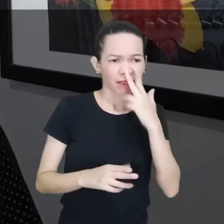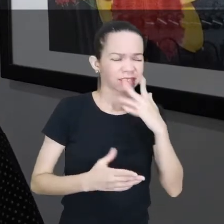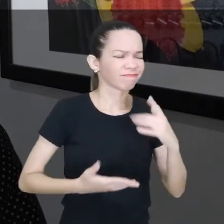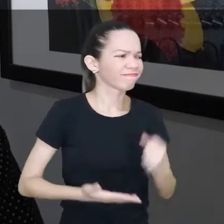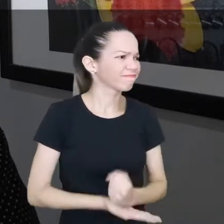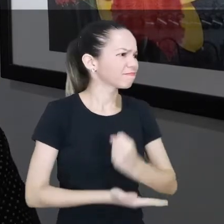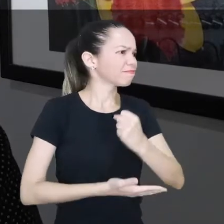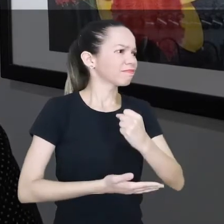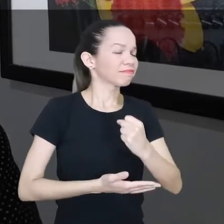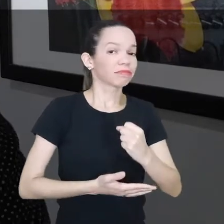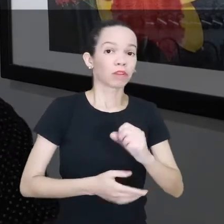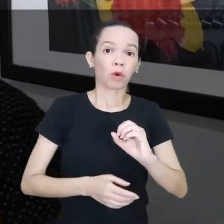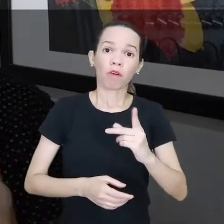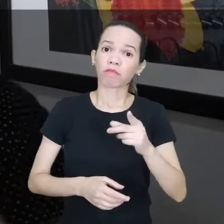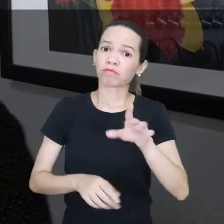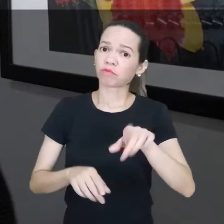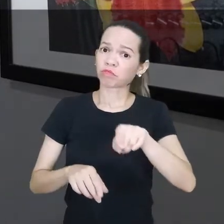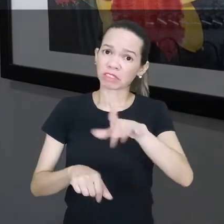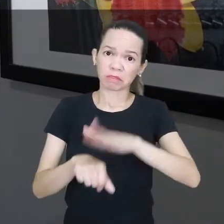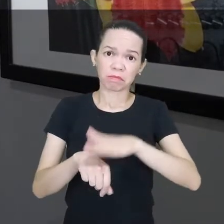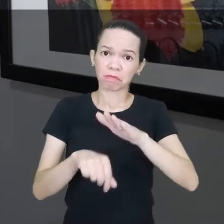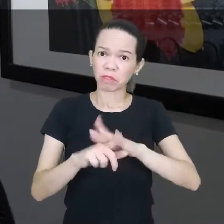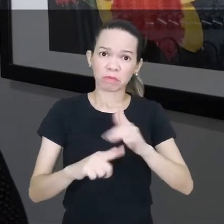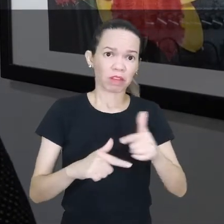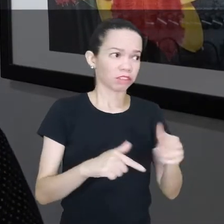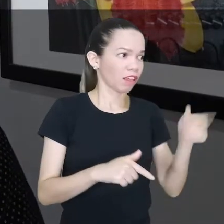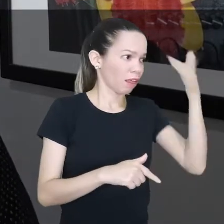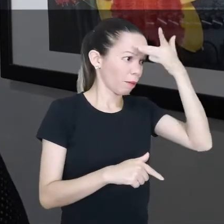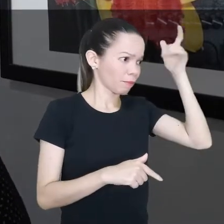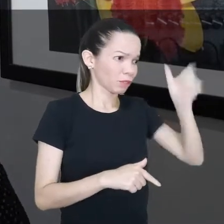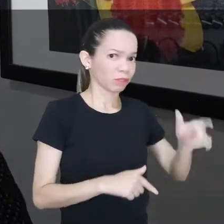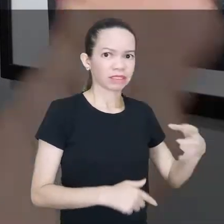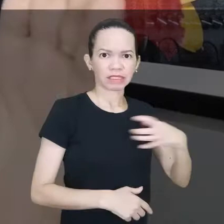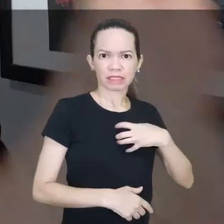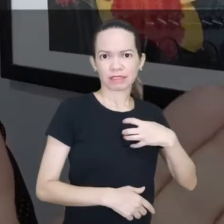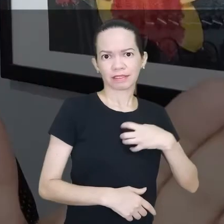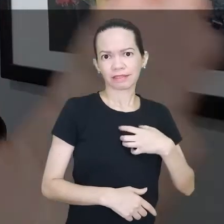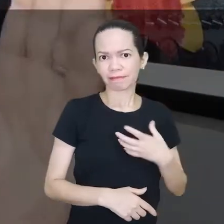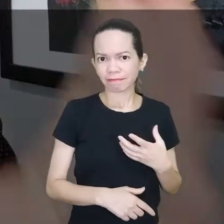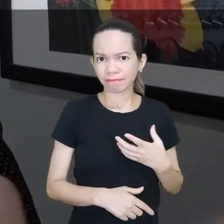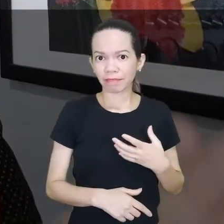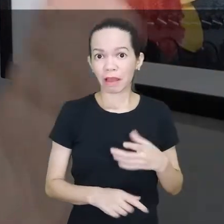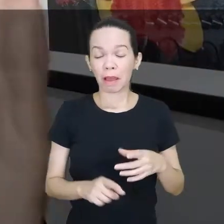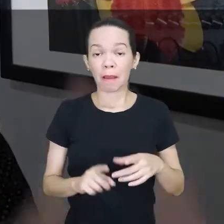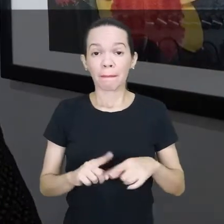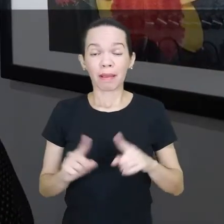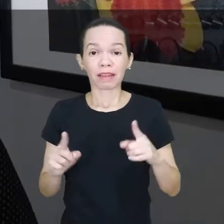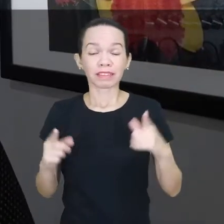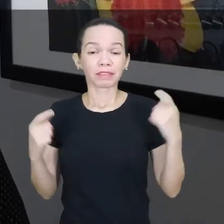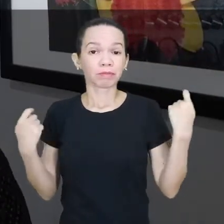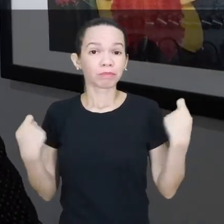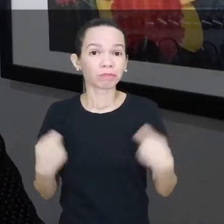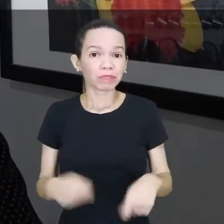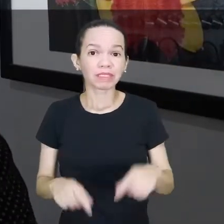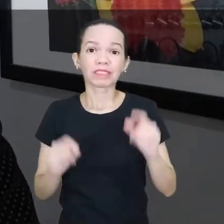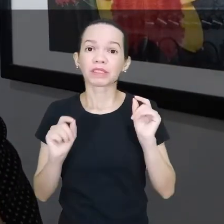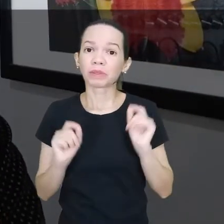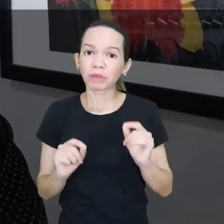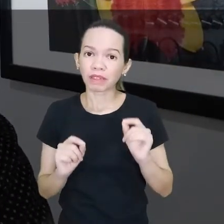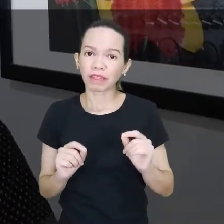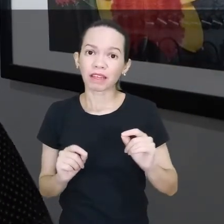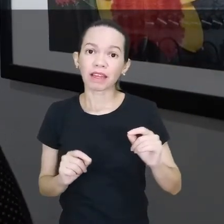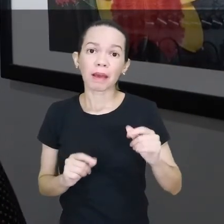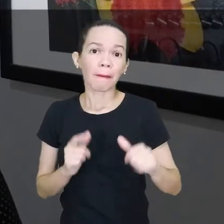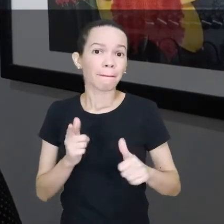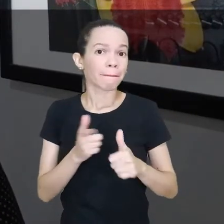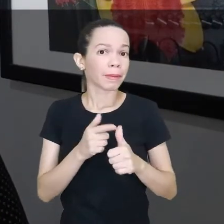precisamos fazer é primeiro pegar esses sonhos que nós temos, esses desejos, e alinharmos à vontade do Senhor. Essa é a primeira